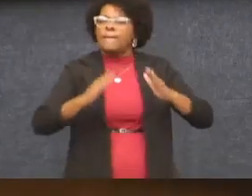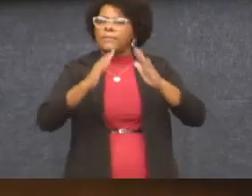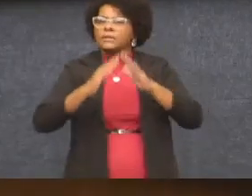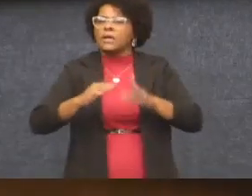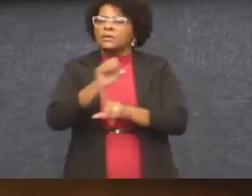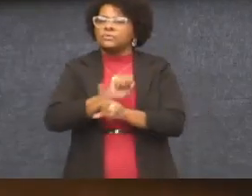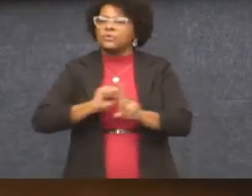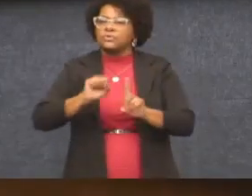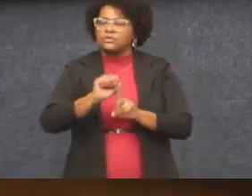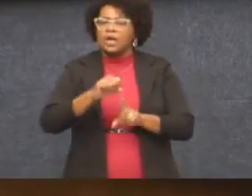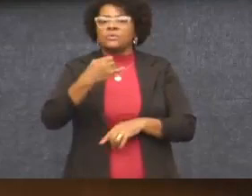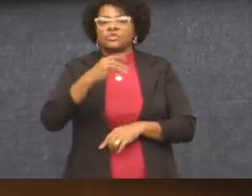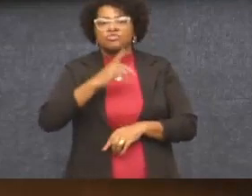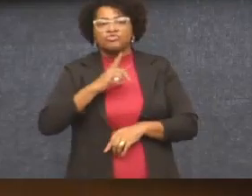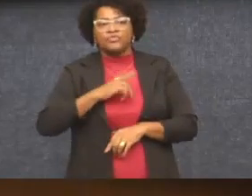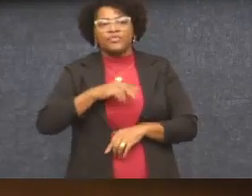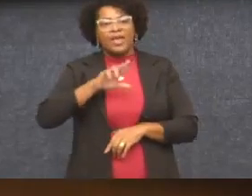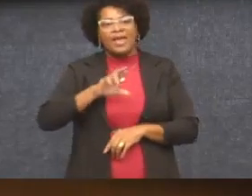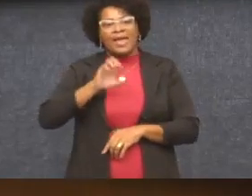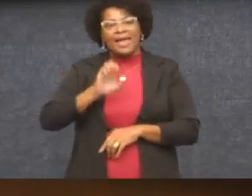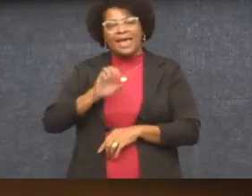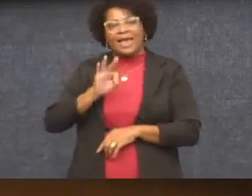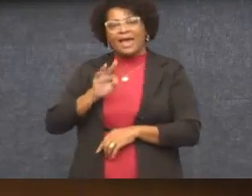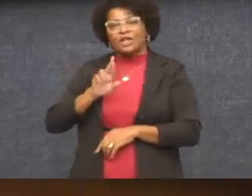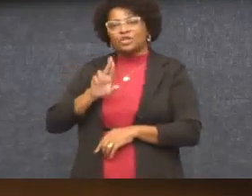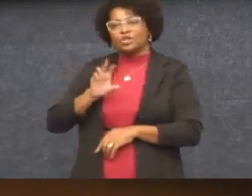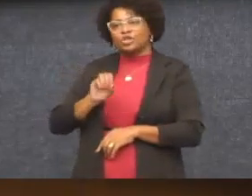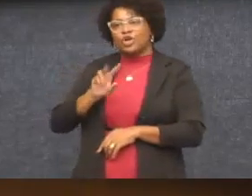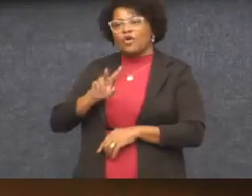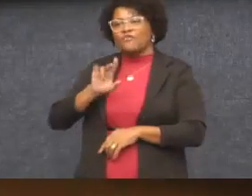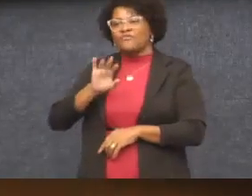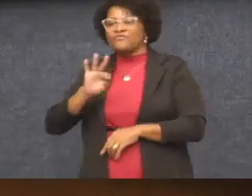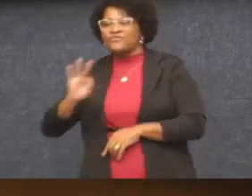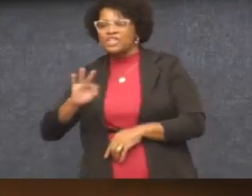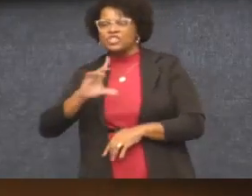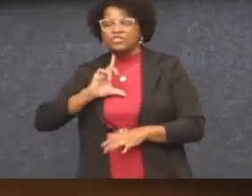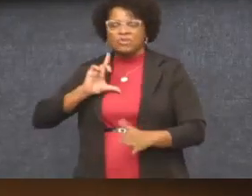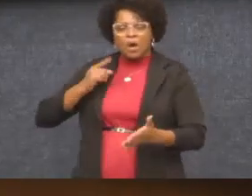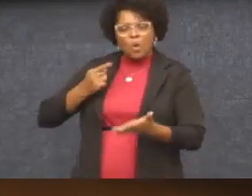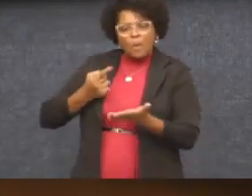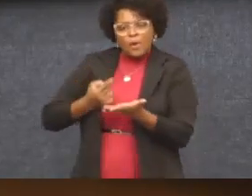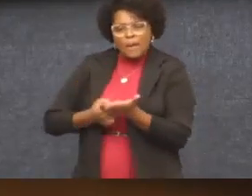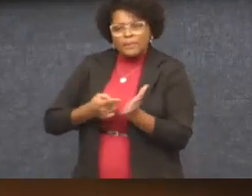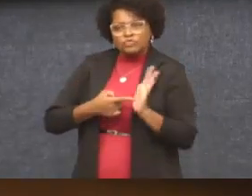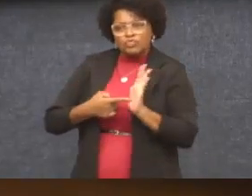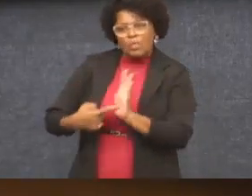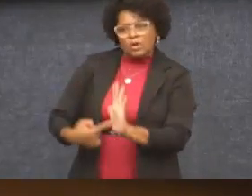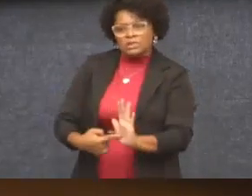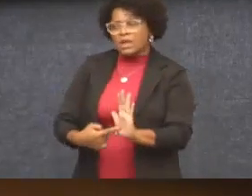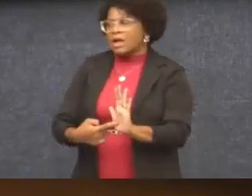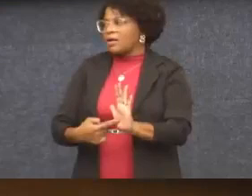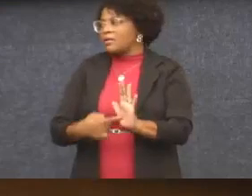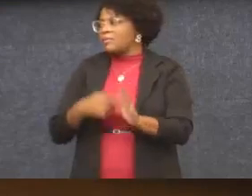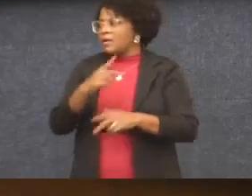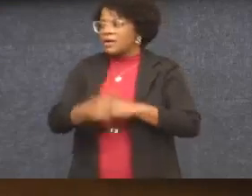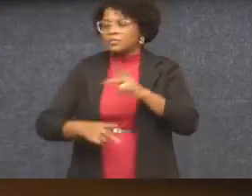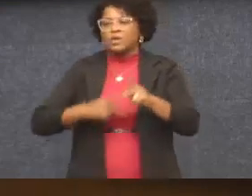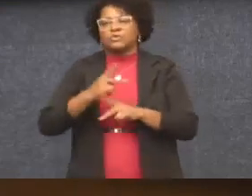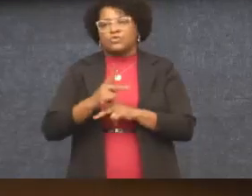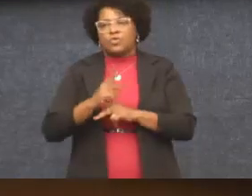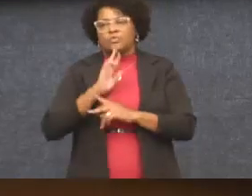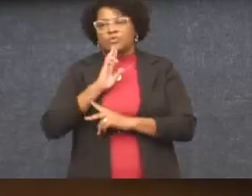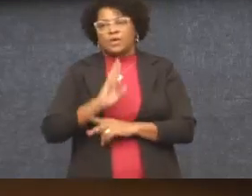para um retrofit sério, um retrofit comprometido com entregar resultado à população. Em contrapartida,